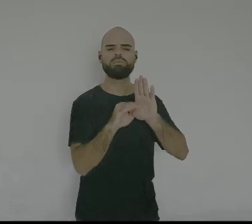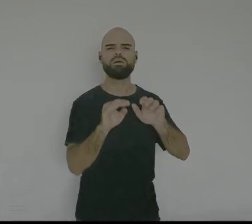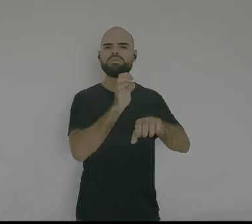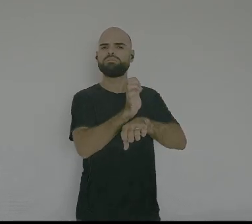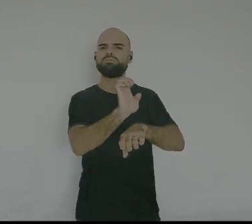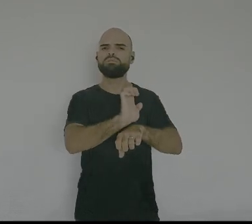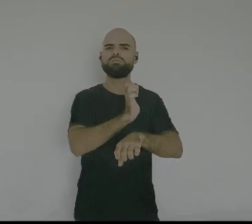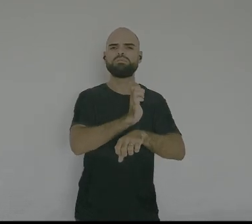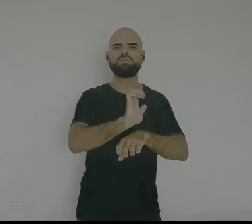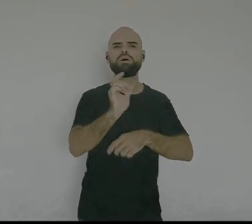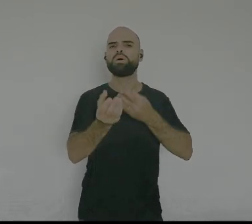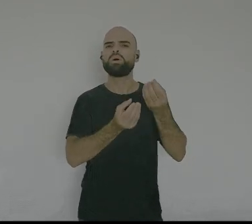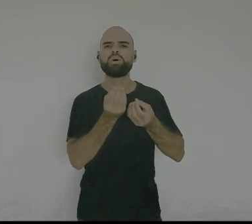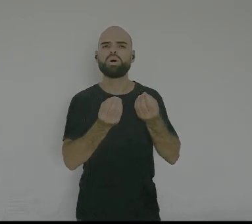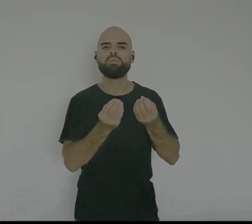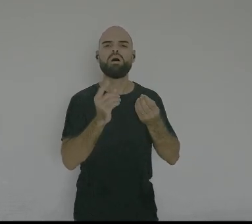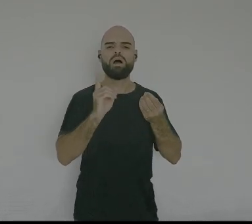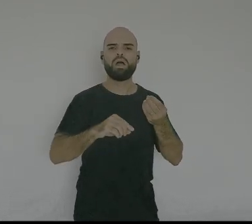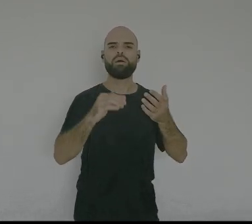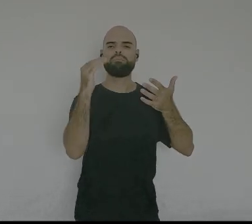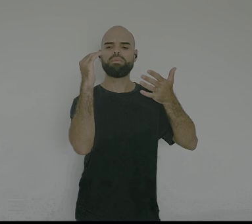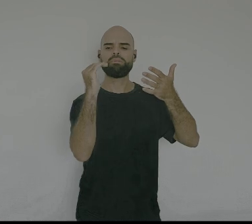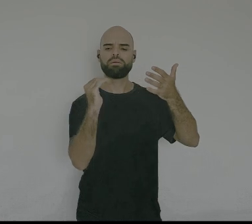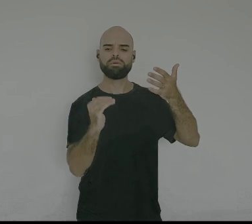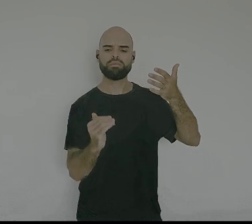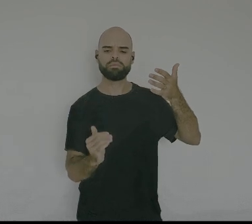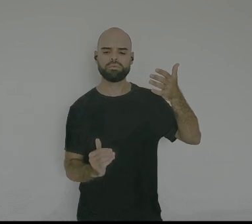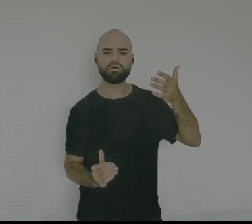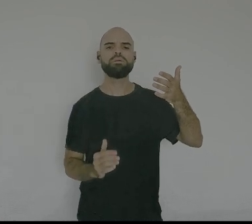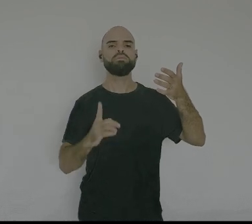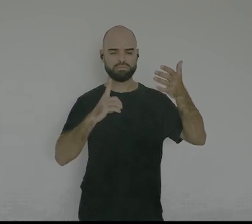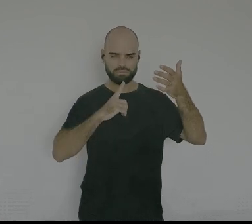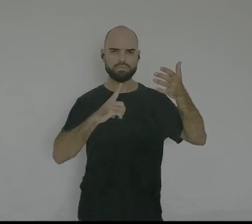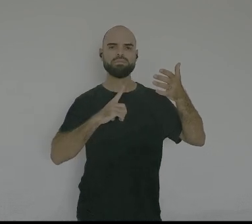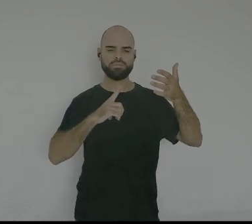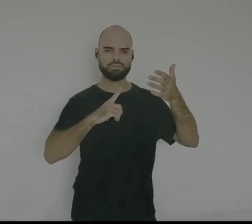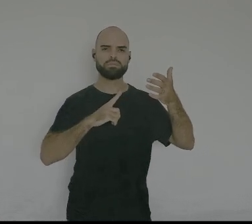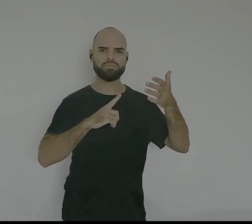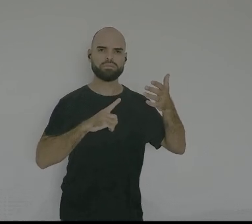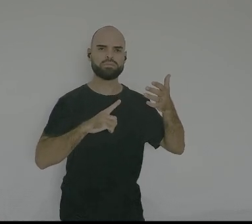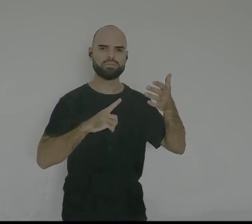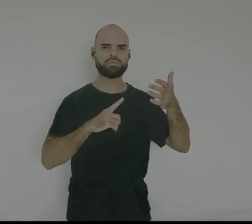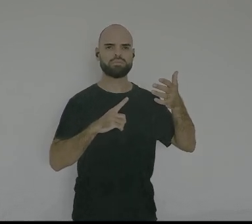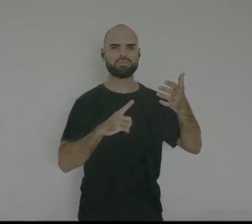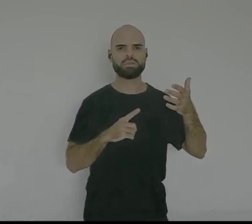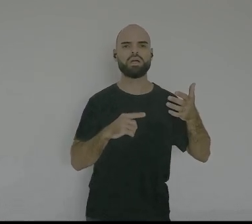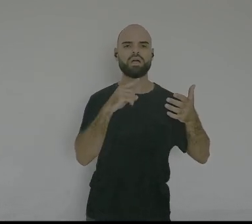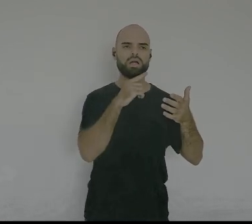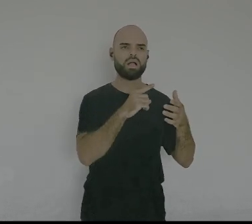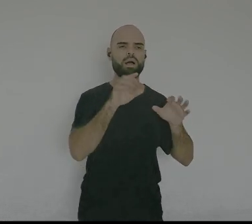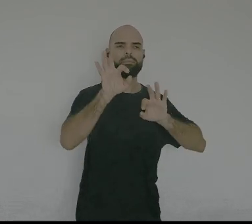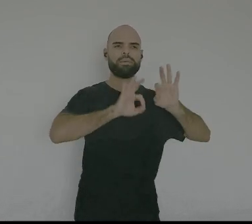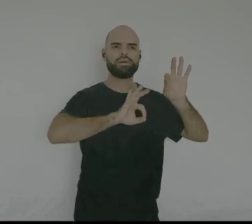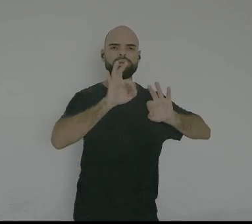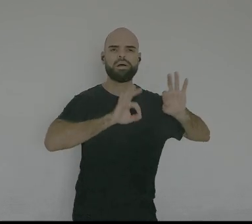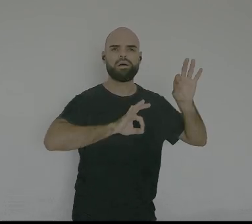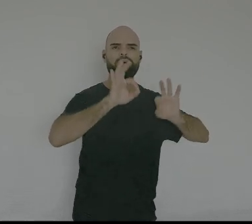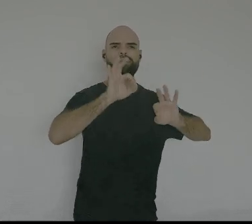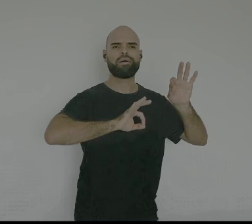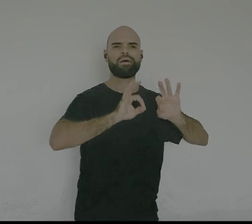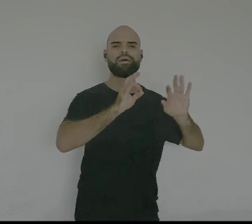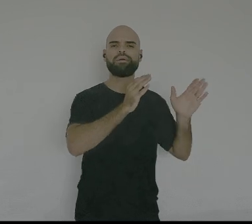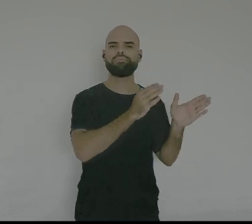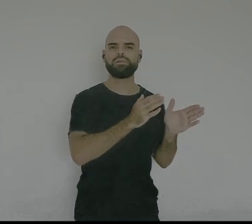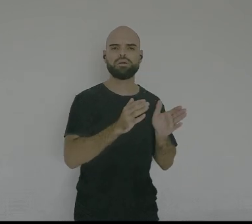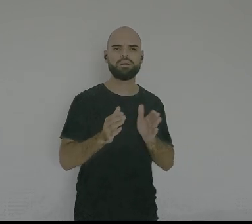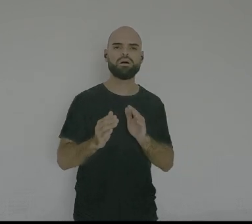enorme. E essas diretrizes estratégicas fazem um movimento descendente e